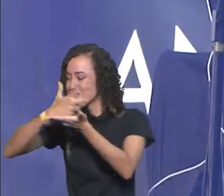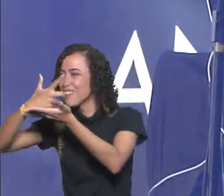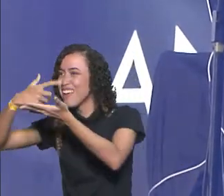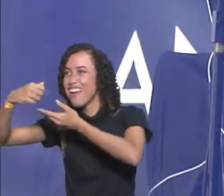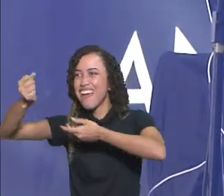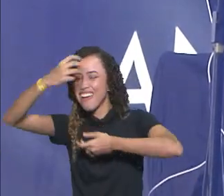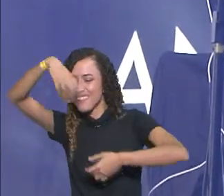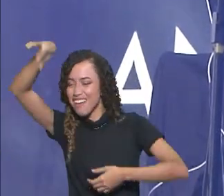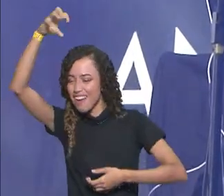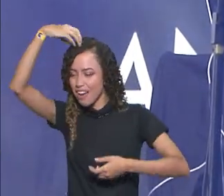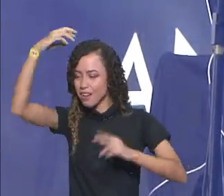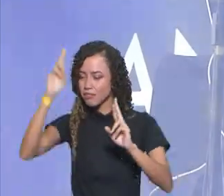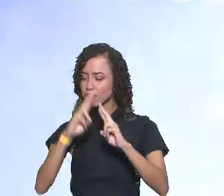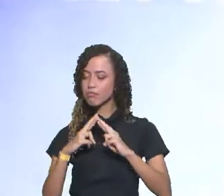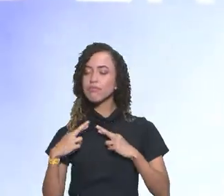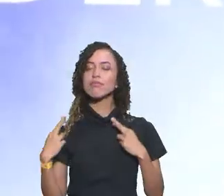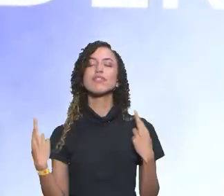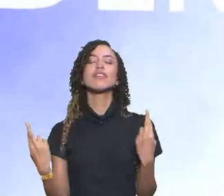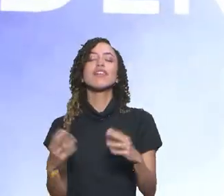para sempre